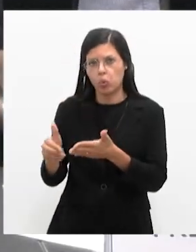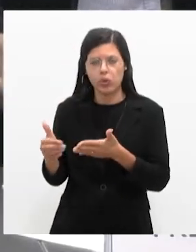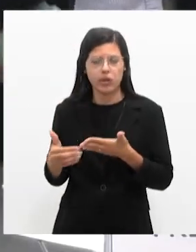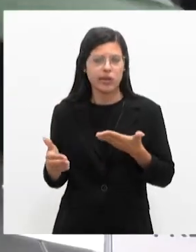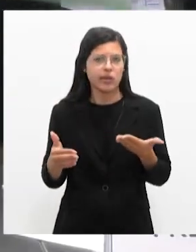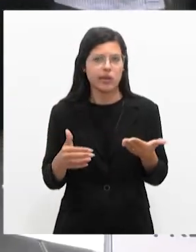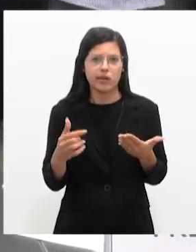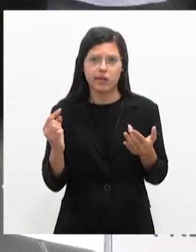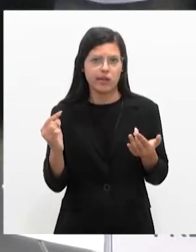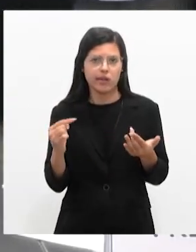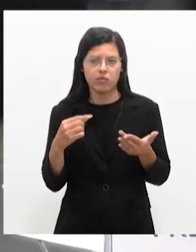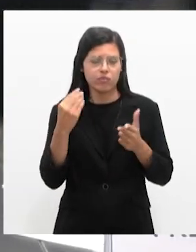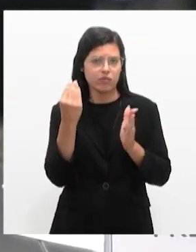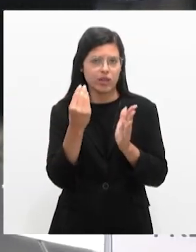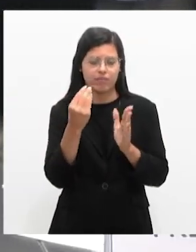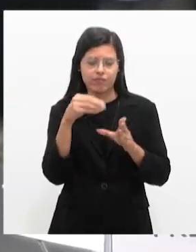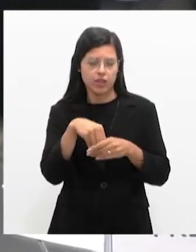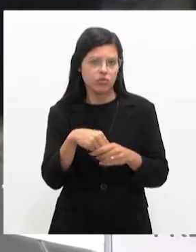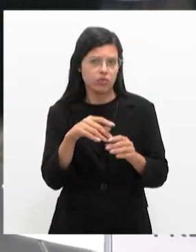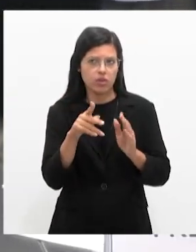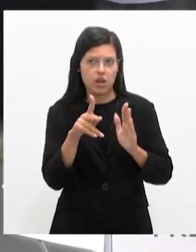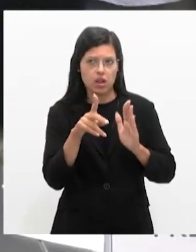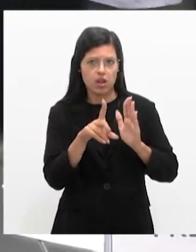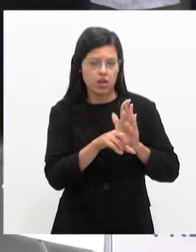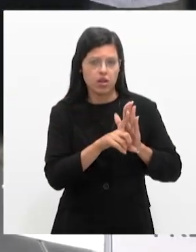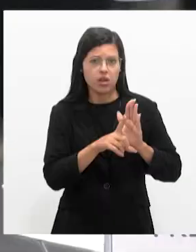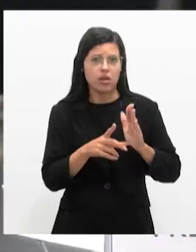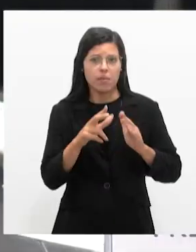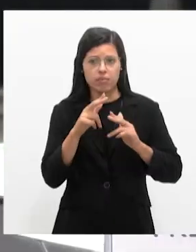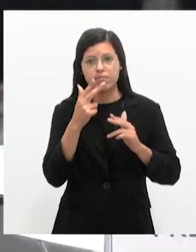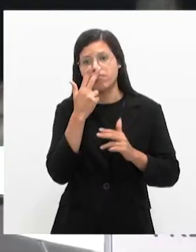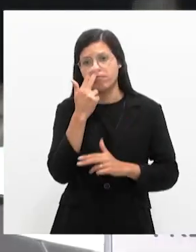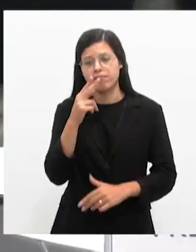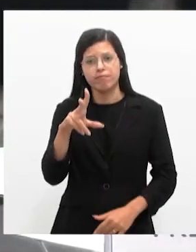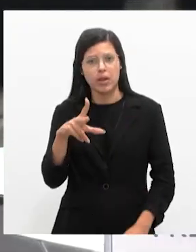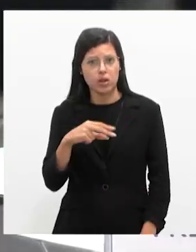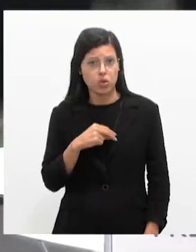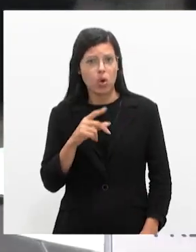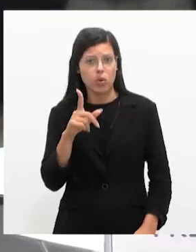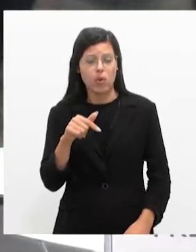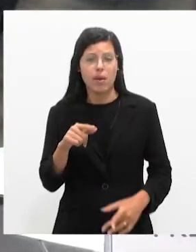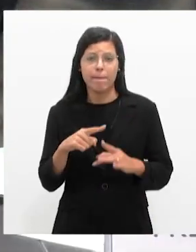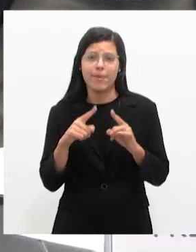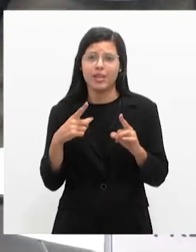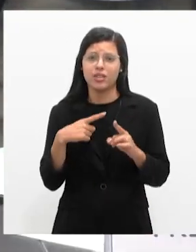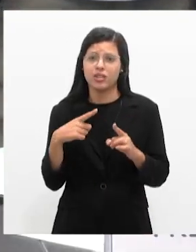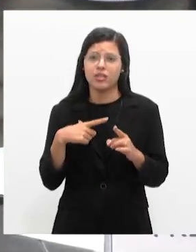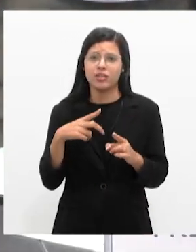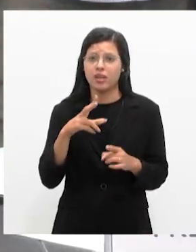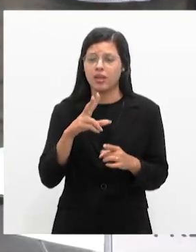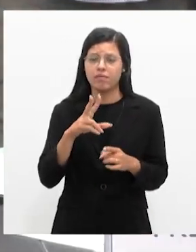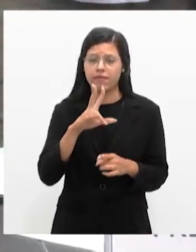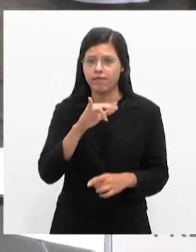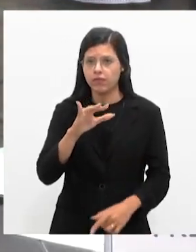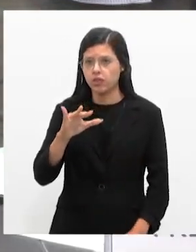na lei. Então, me parece que, por mais meritório que seja, ele está completo de vícios de forma que impedem a tramitação, no meu ponto de vista.